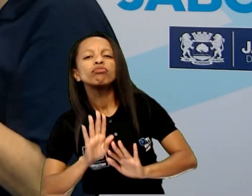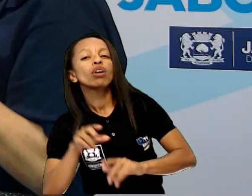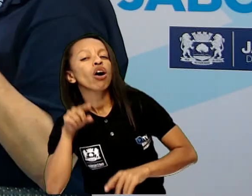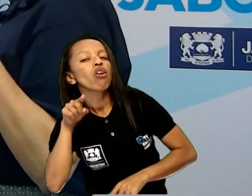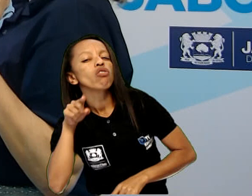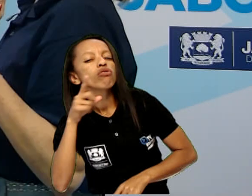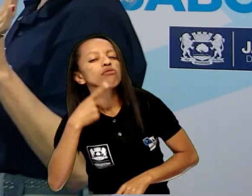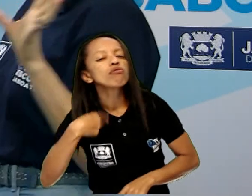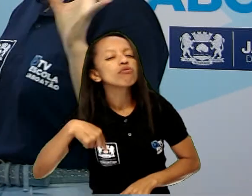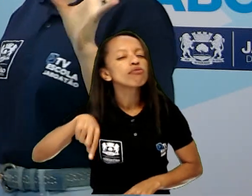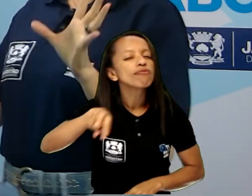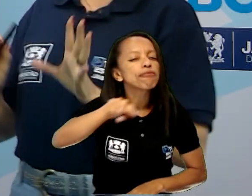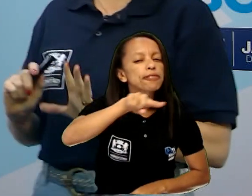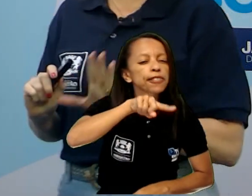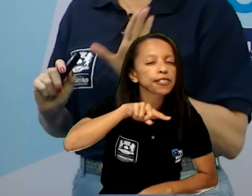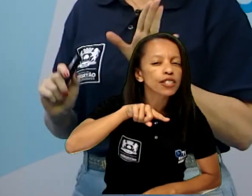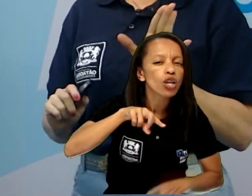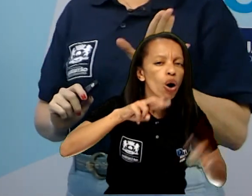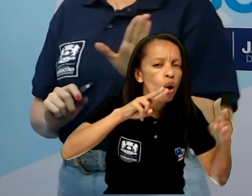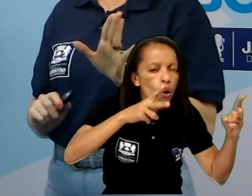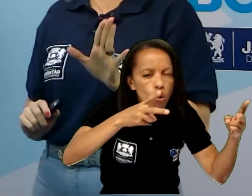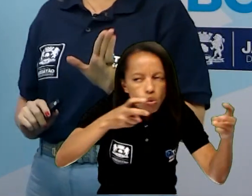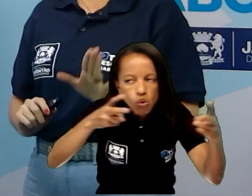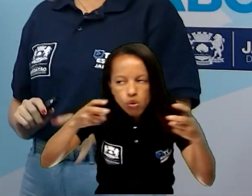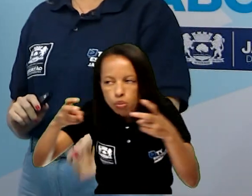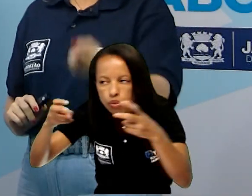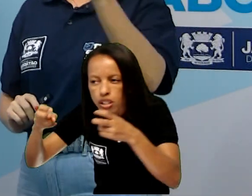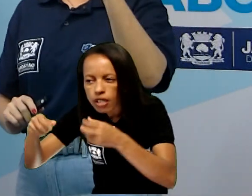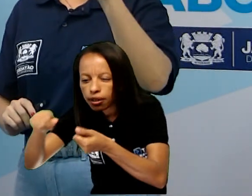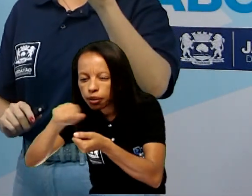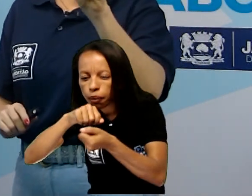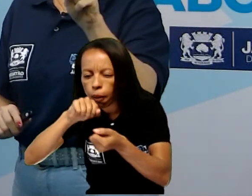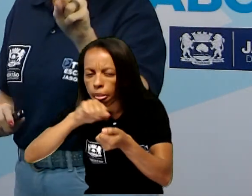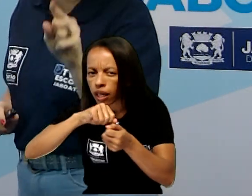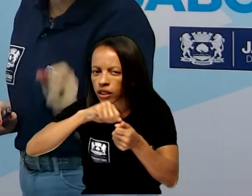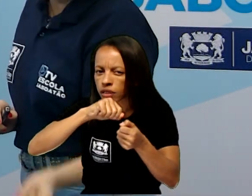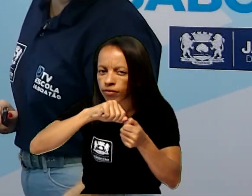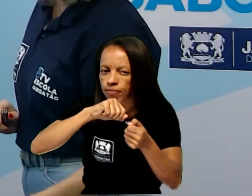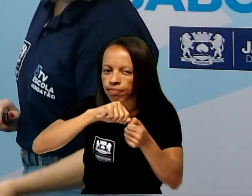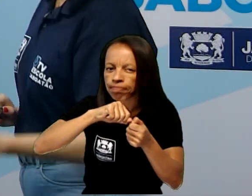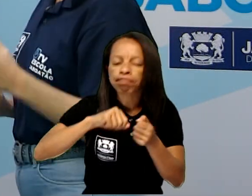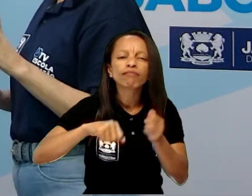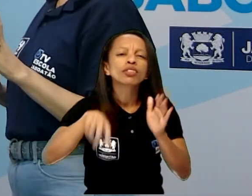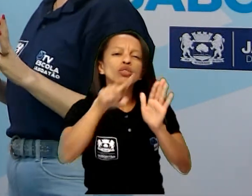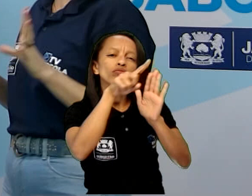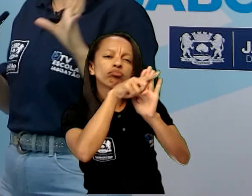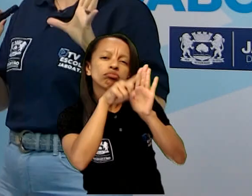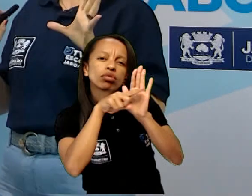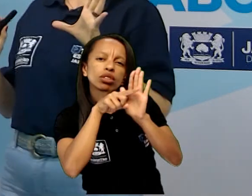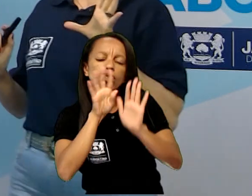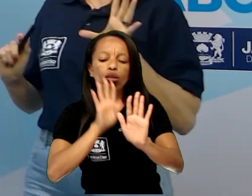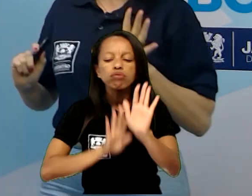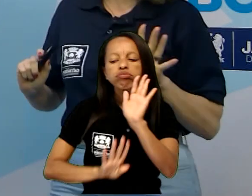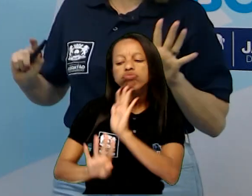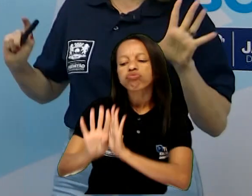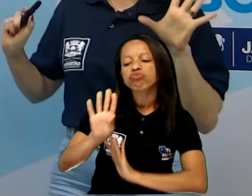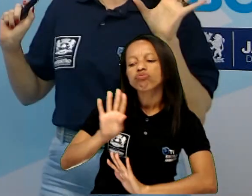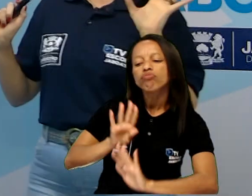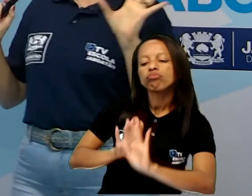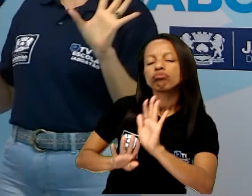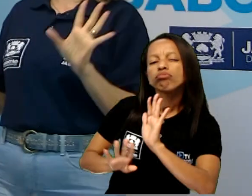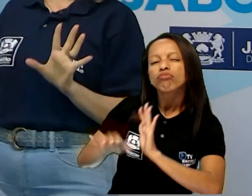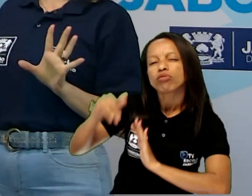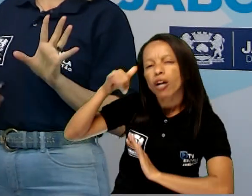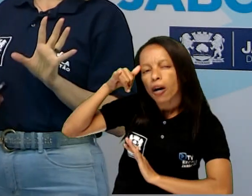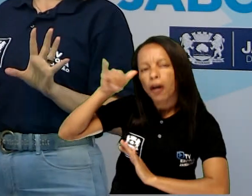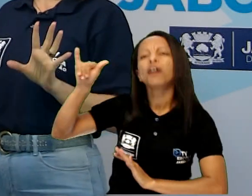tá? E vai fazer uma lista de prevenção de acidentes na sua casa. E vai criar placas com